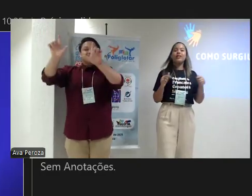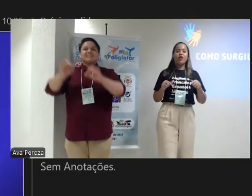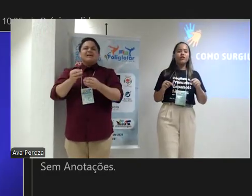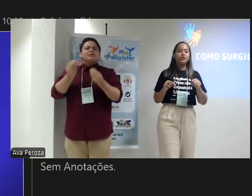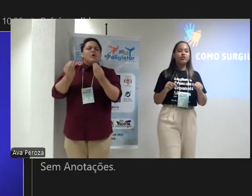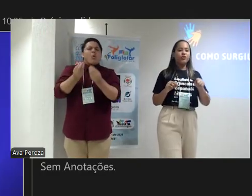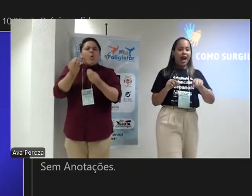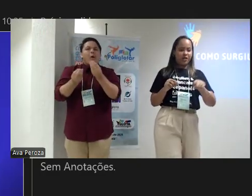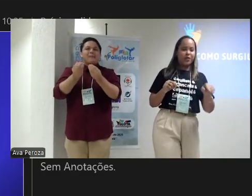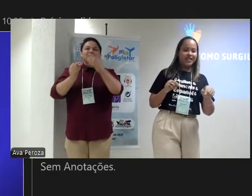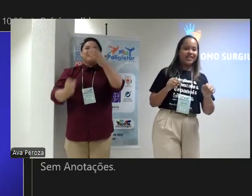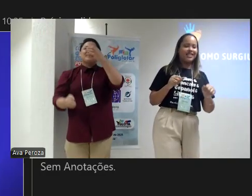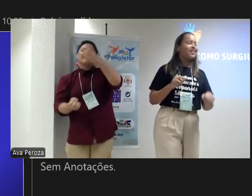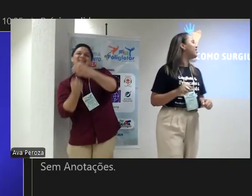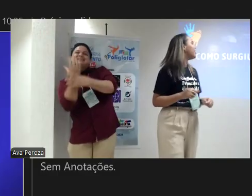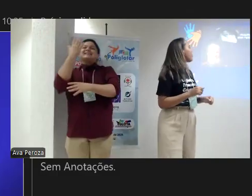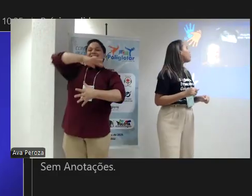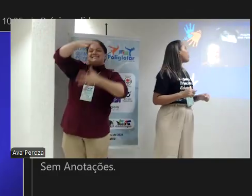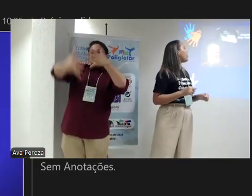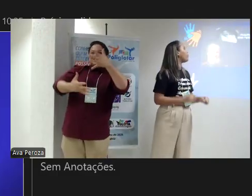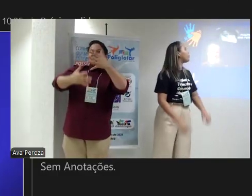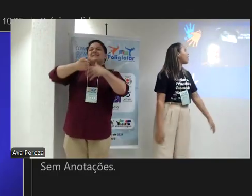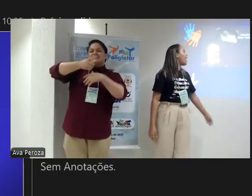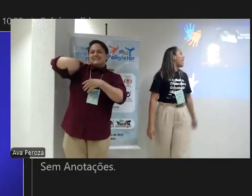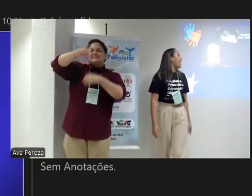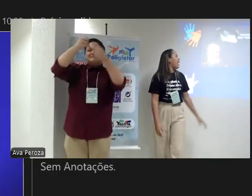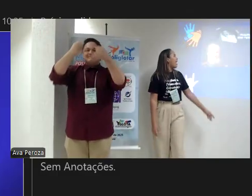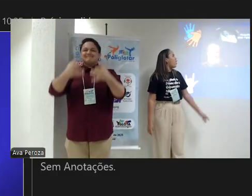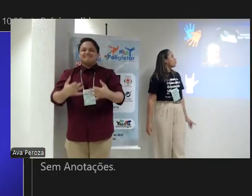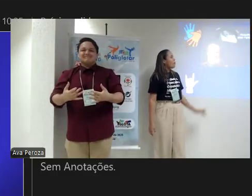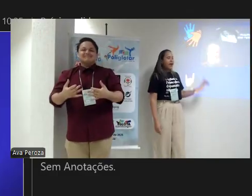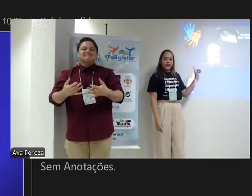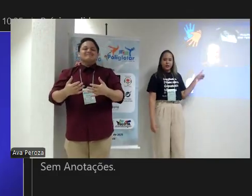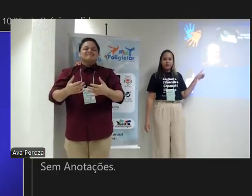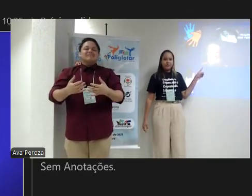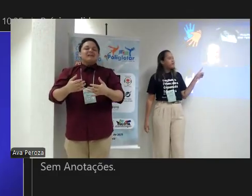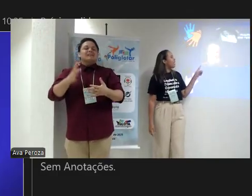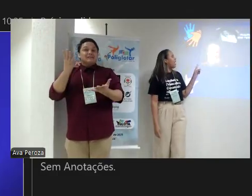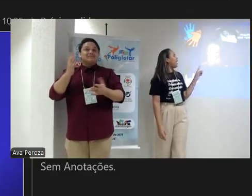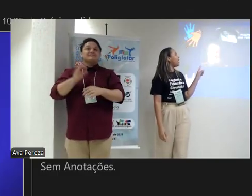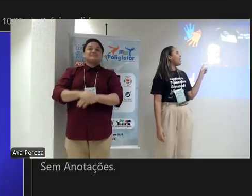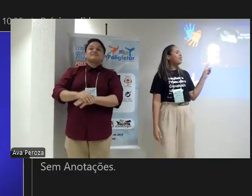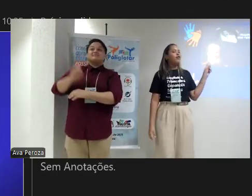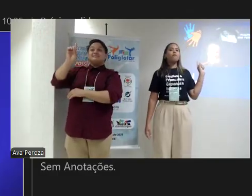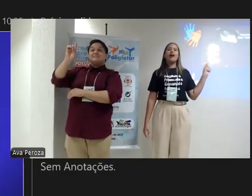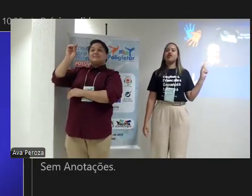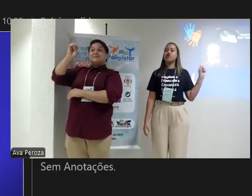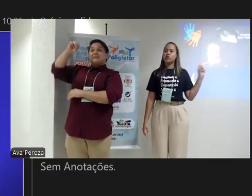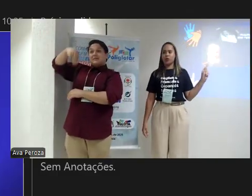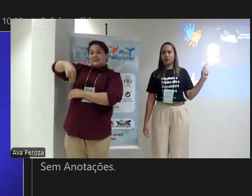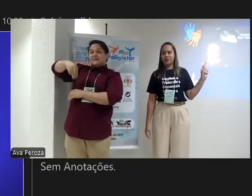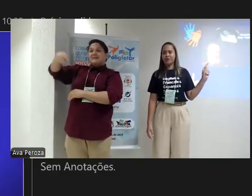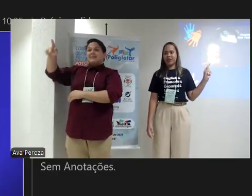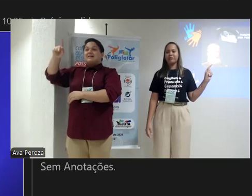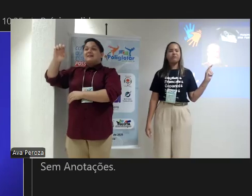como é então que surgiu a Libras? Vou falar aqui um pouquinho. O Dom Pedro, ele teve um parente